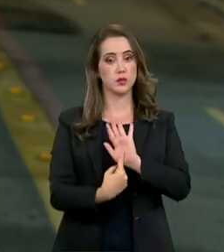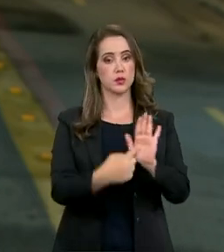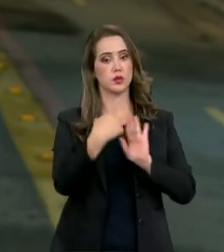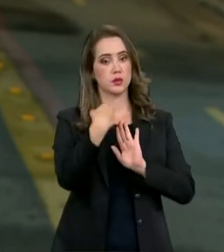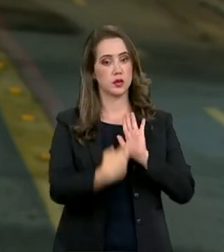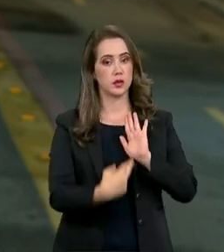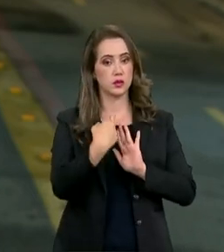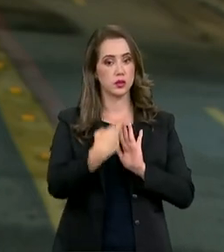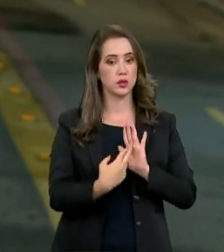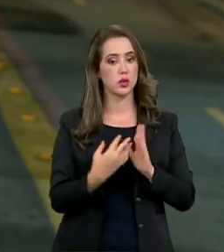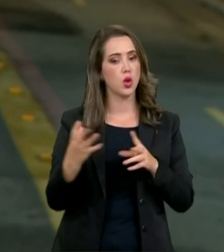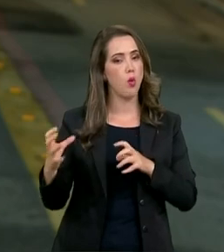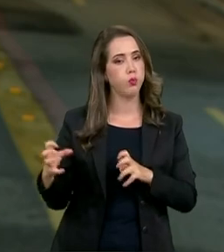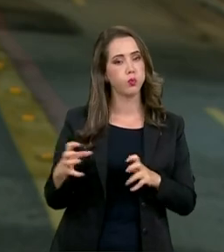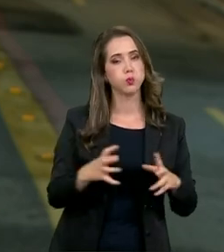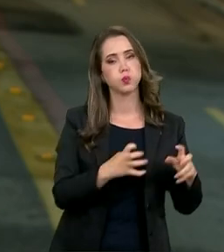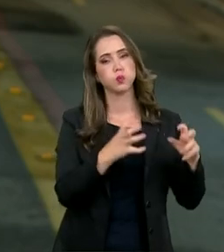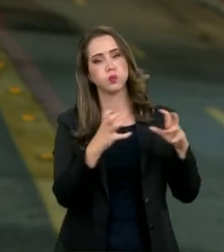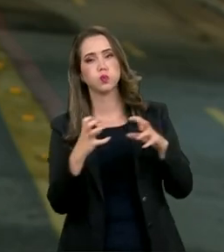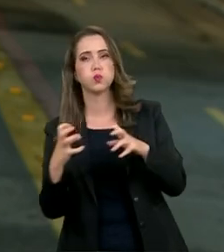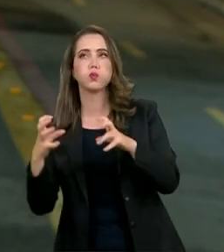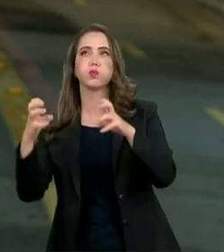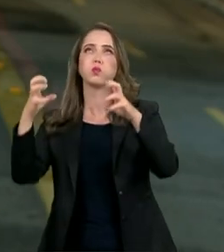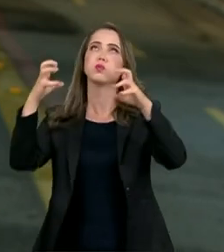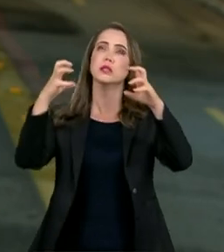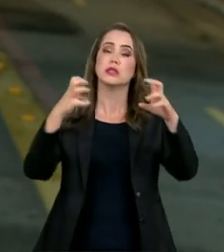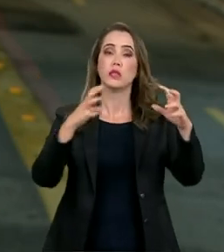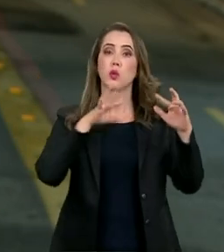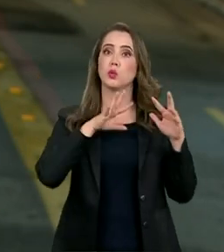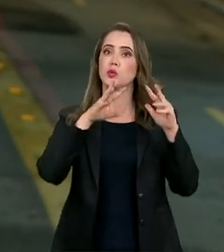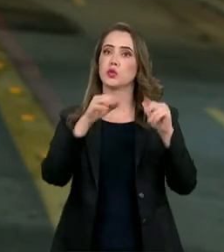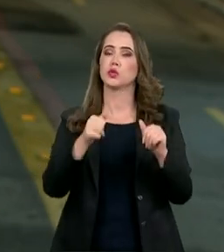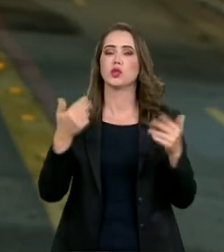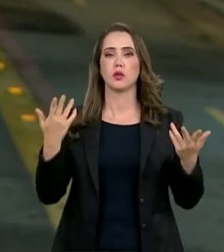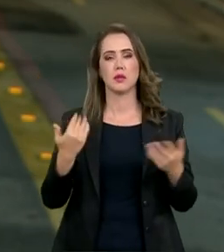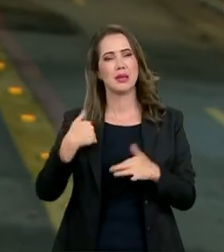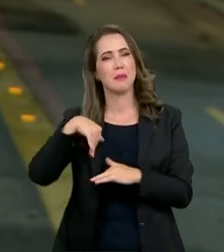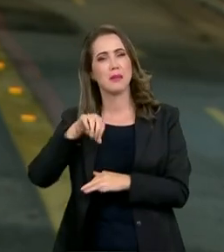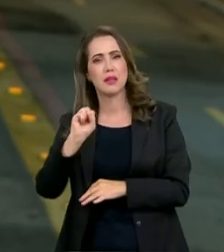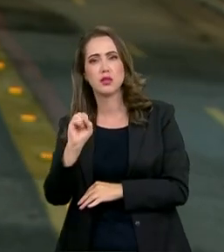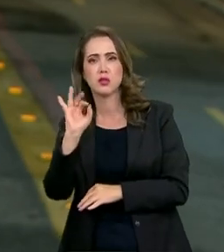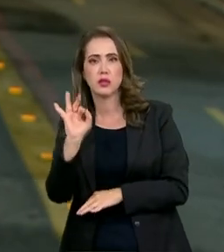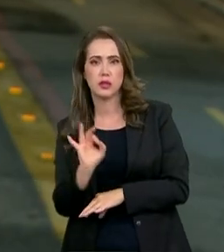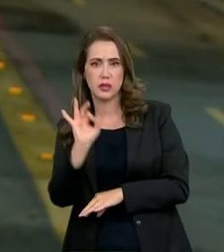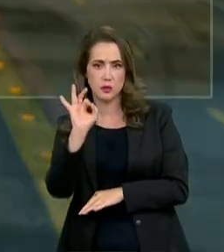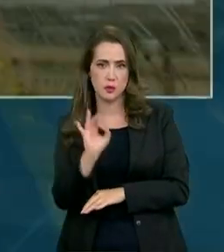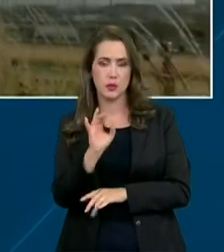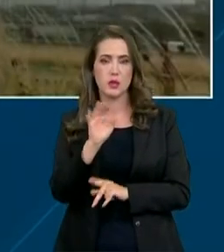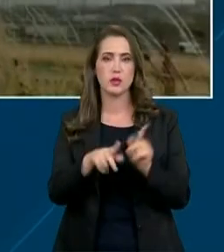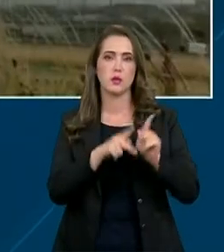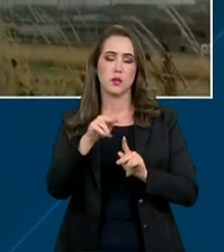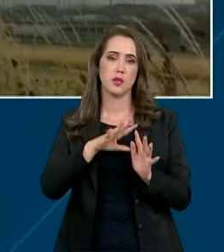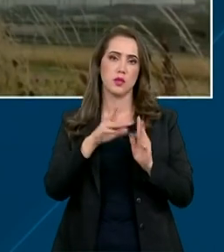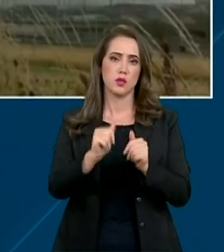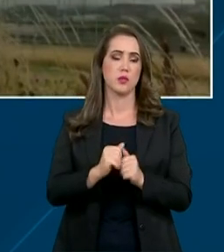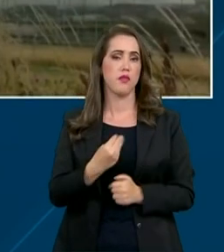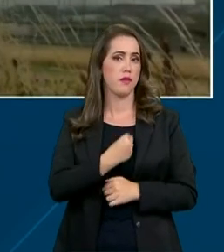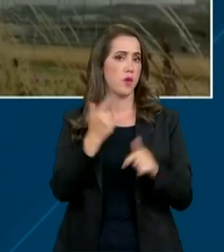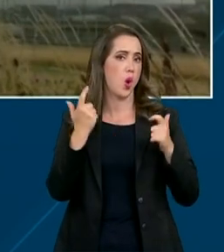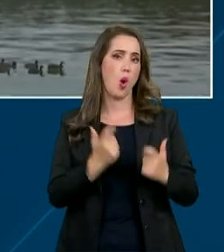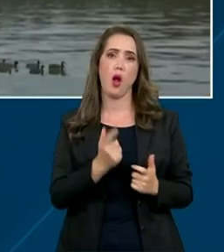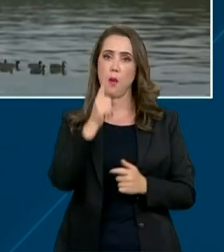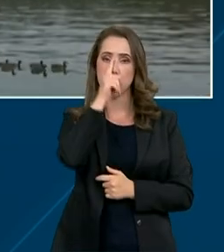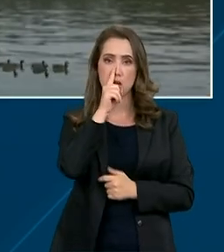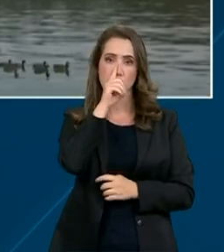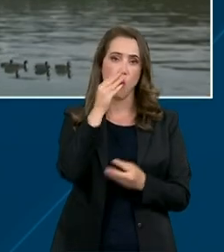ação humana. E como vocês disseram, afirma que mais de 80% da população mundial vive em áreas de alto risco e sem condições de